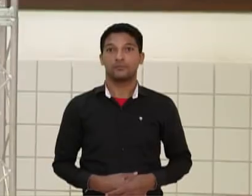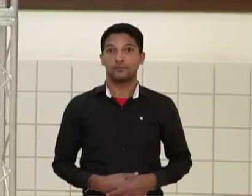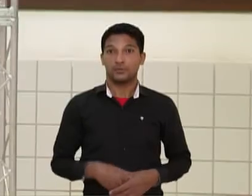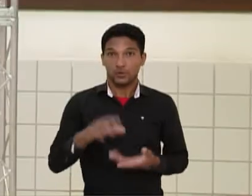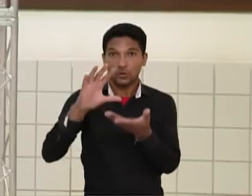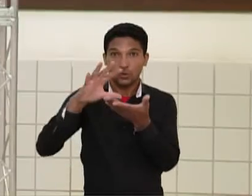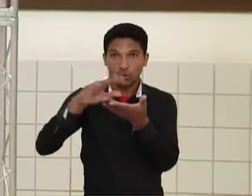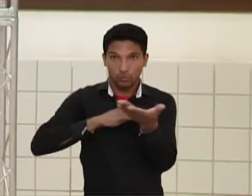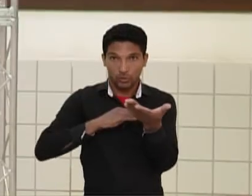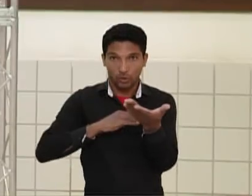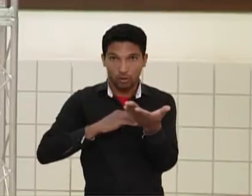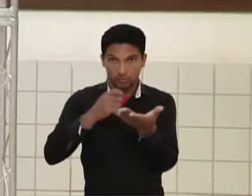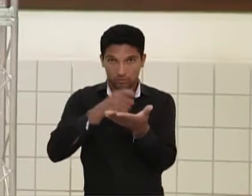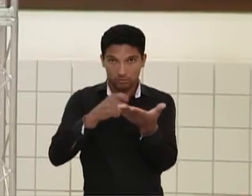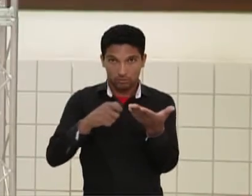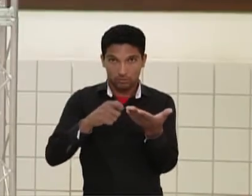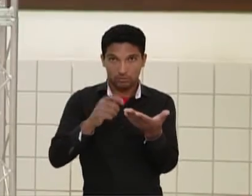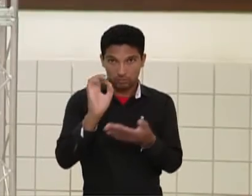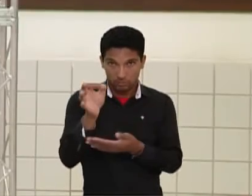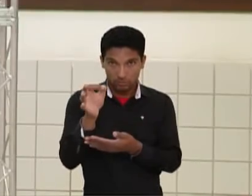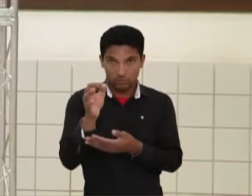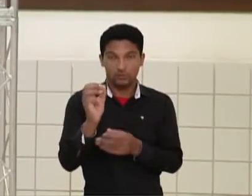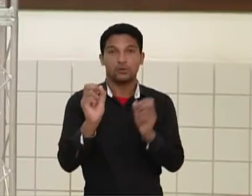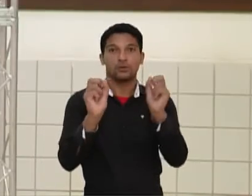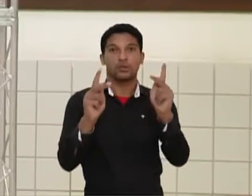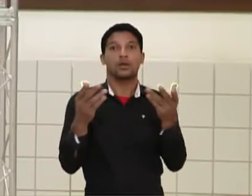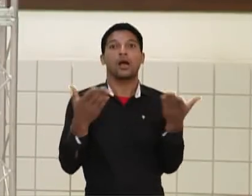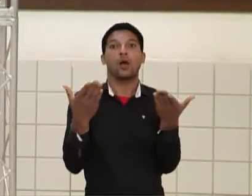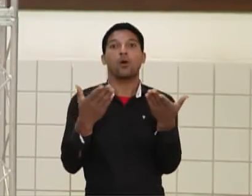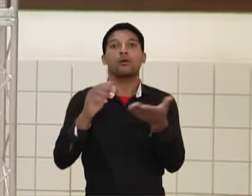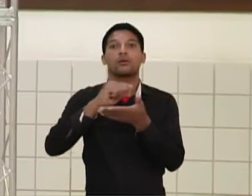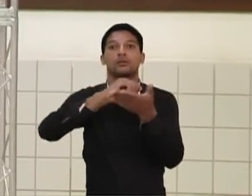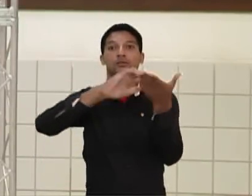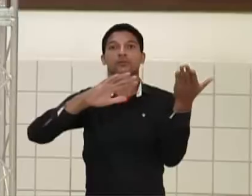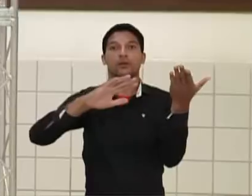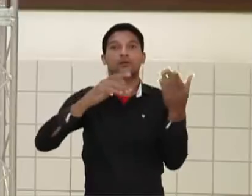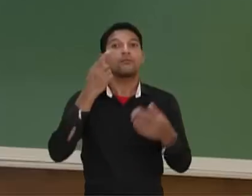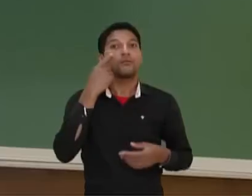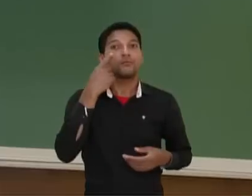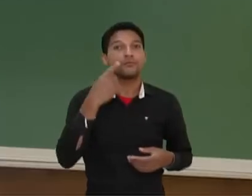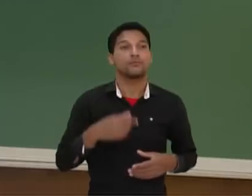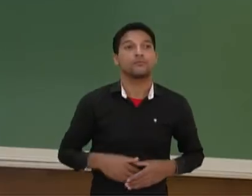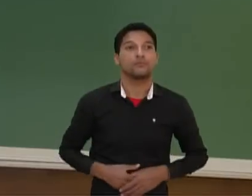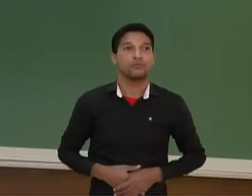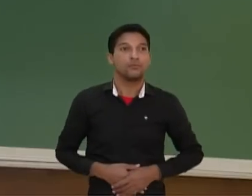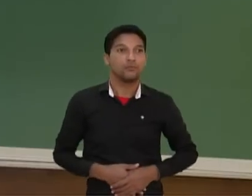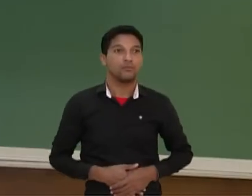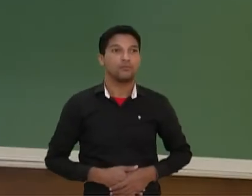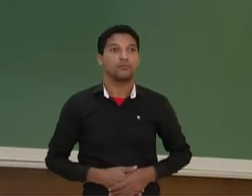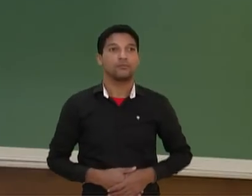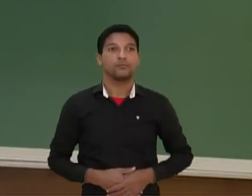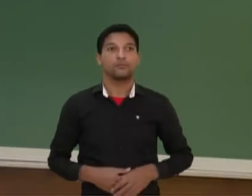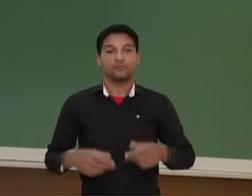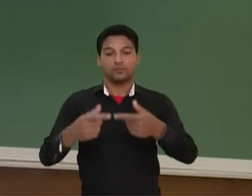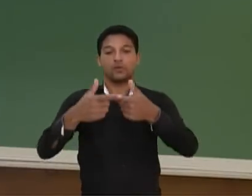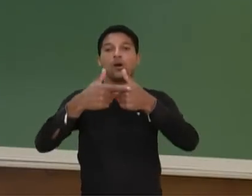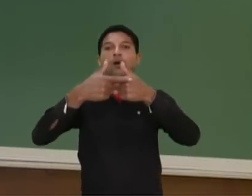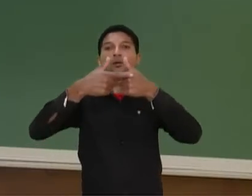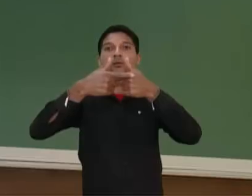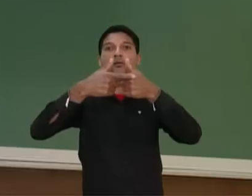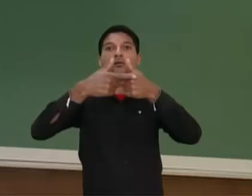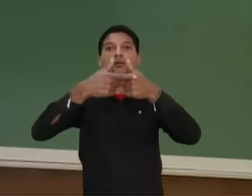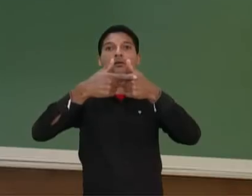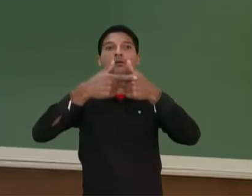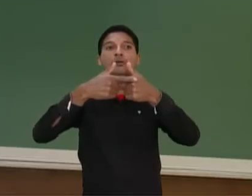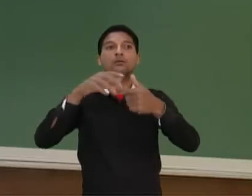Anotou direitinho as informações para mim? Agora nós vamos fazer alguns exercícios. Vamos conferir o primeiro exercício. Em um trapézio